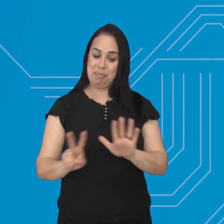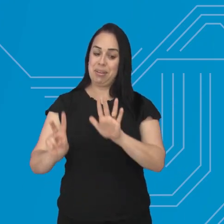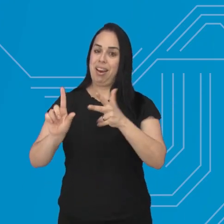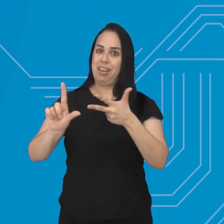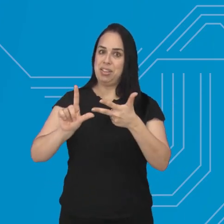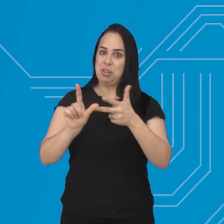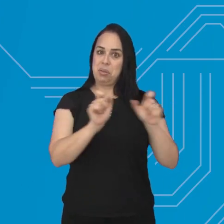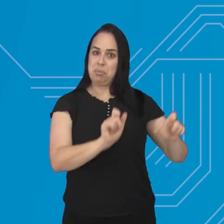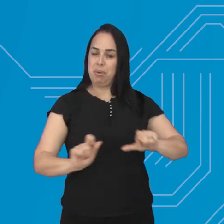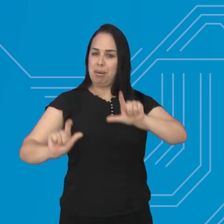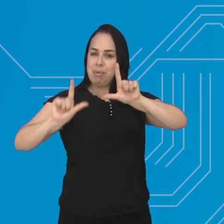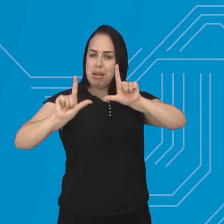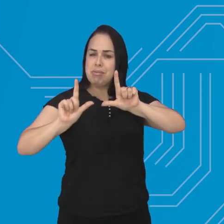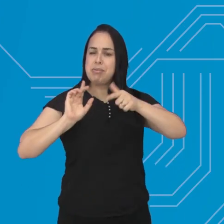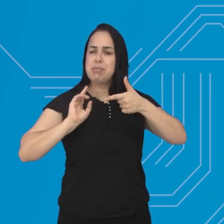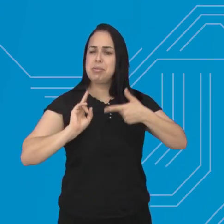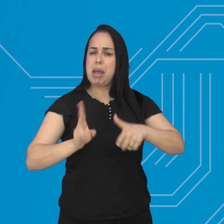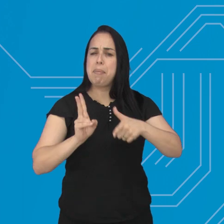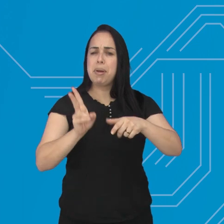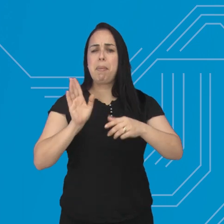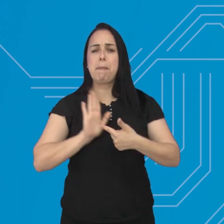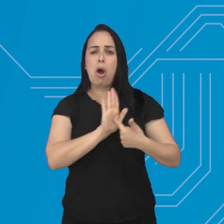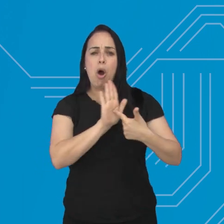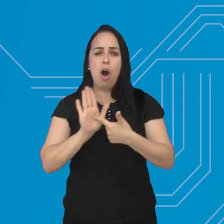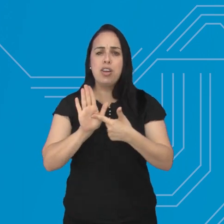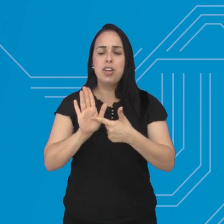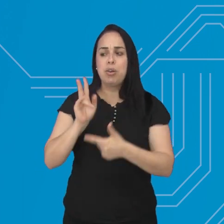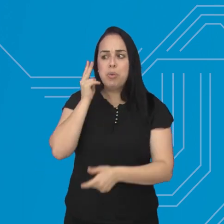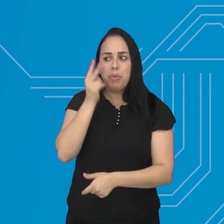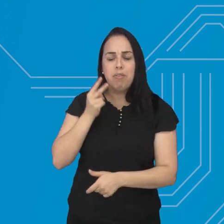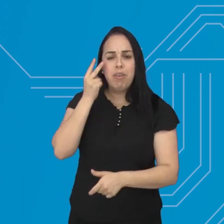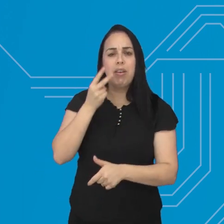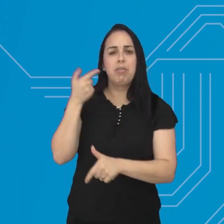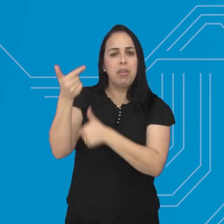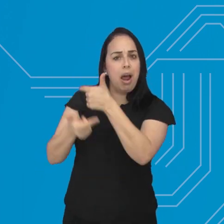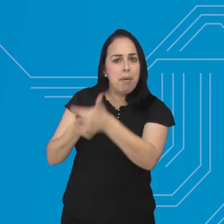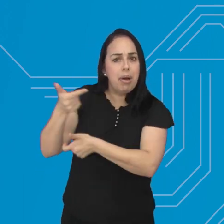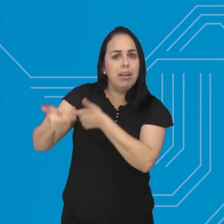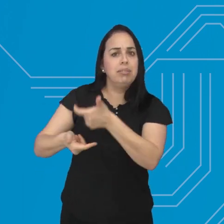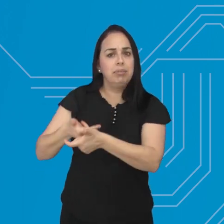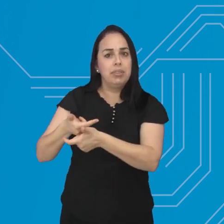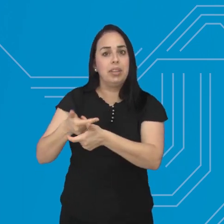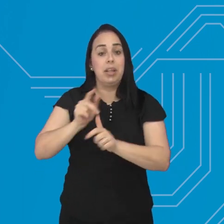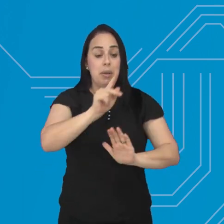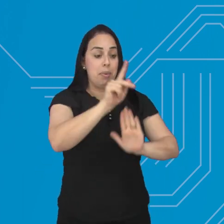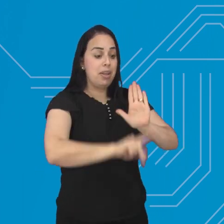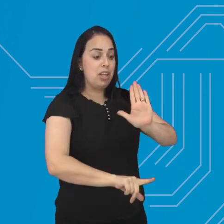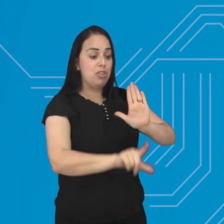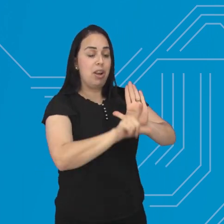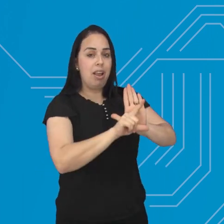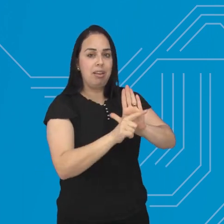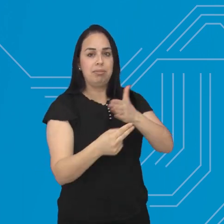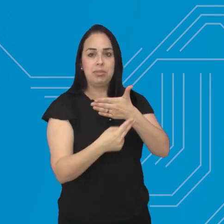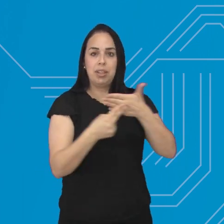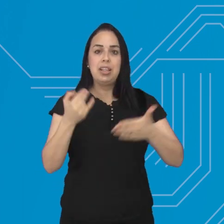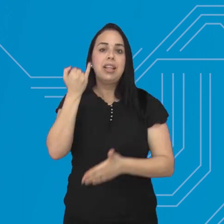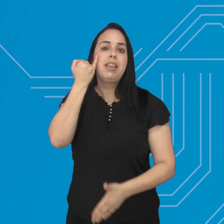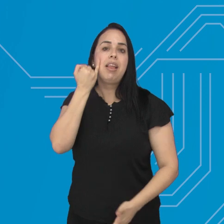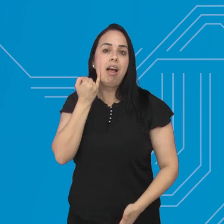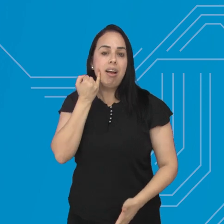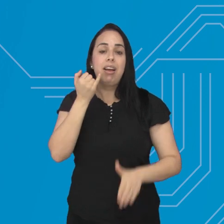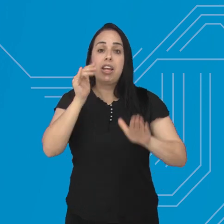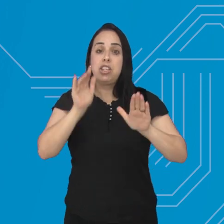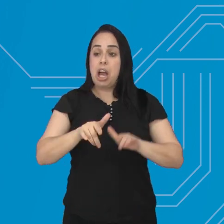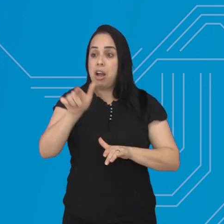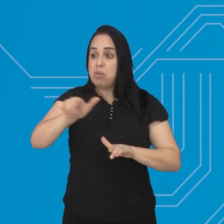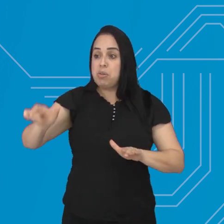Semana Legislativa, a gente sempre mostra o trabalho realizado pelos vereadores da cidade. E um projeto de lei do vereador Zé